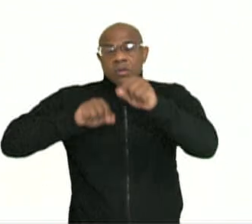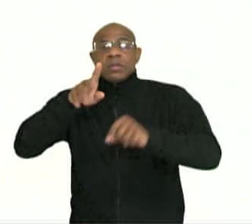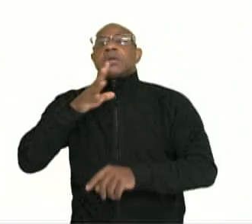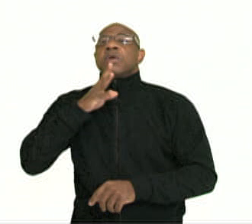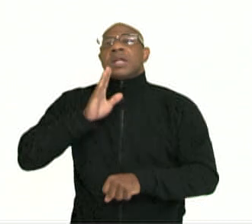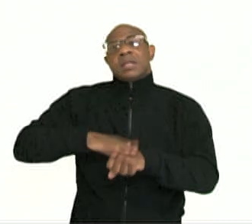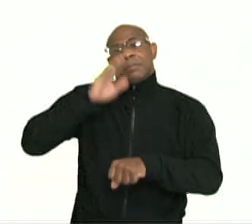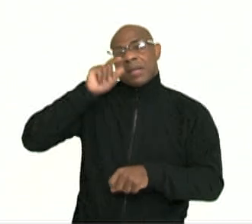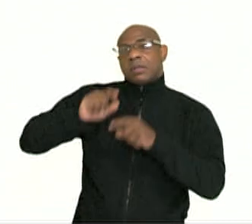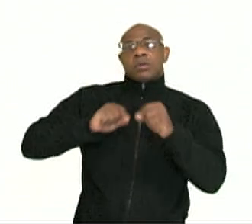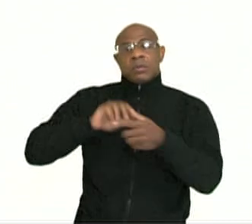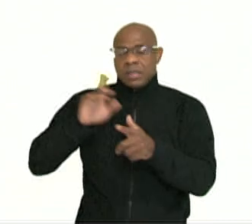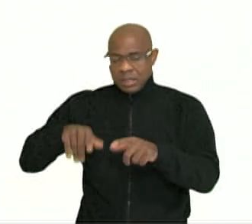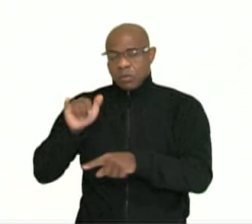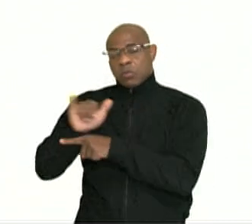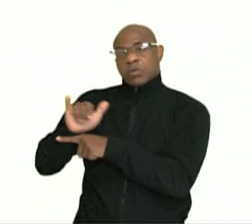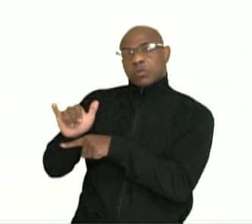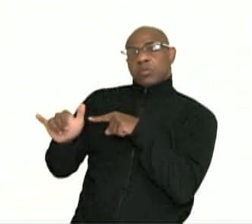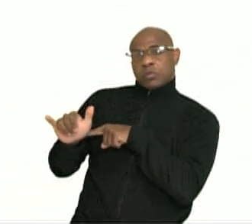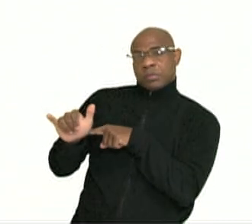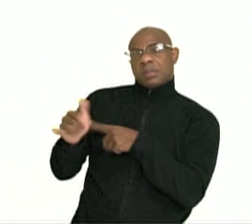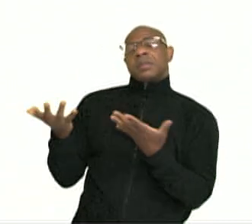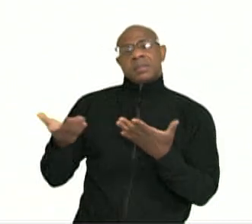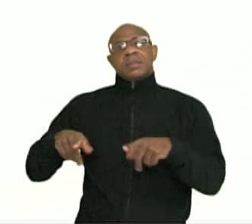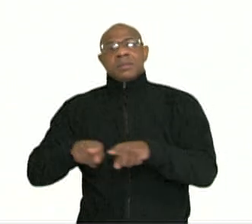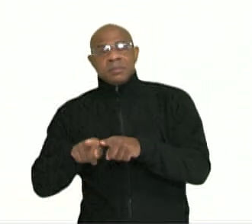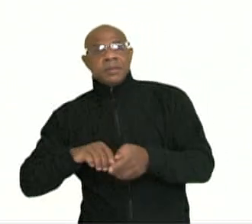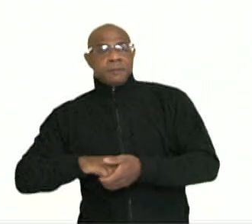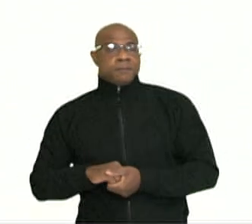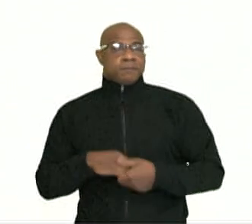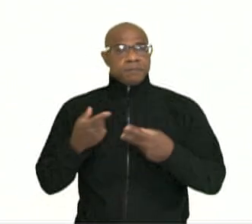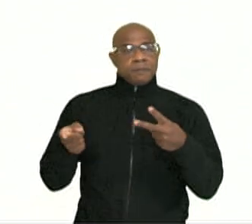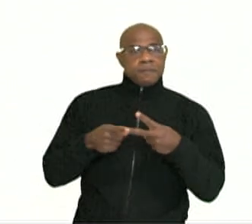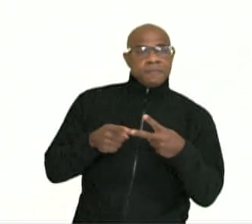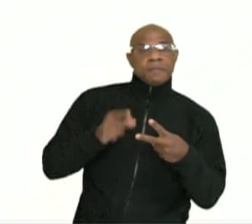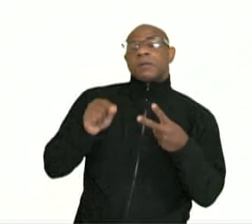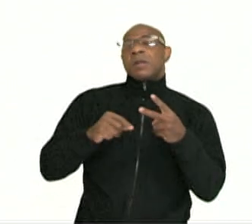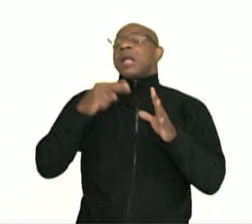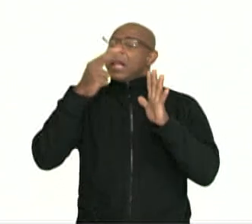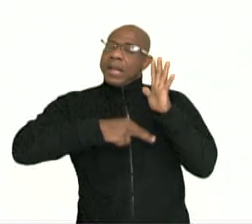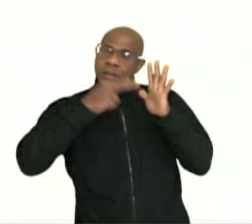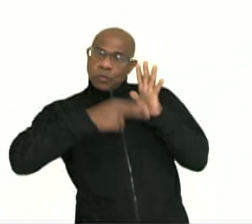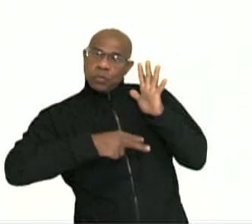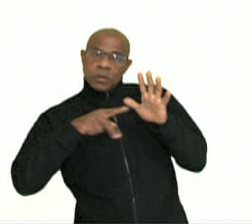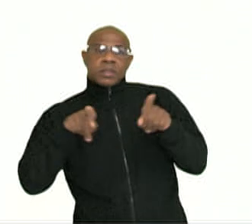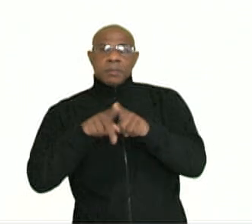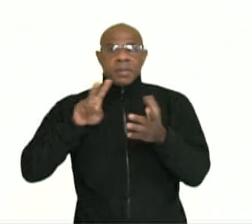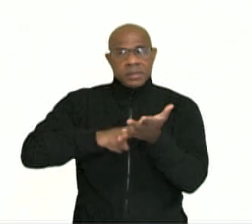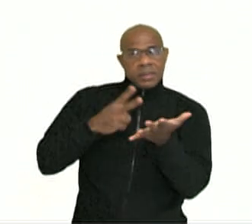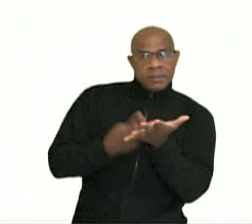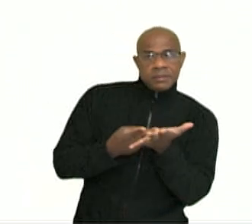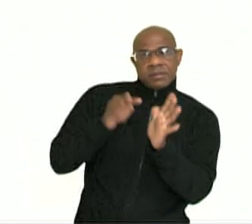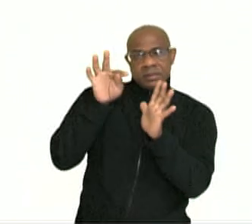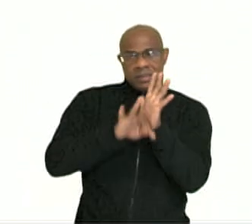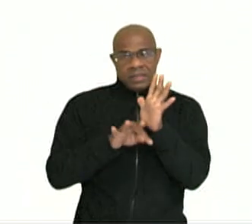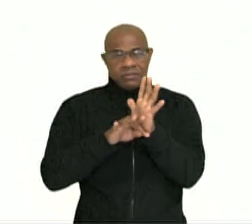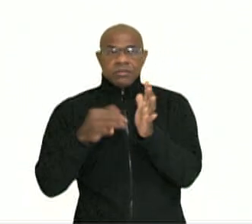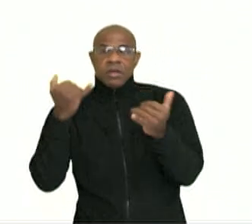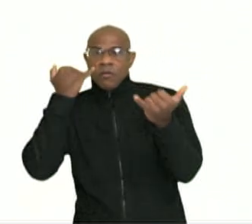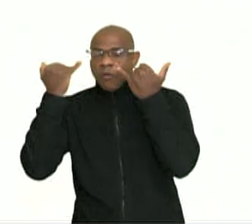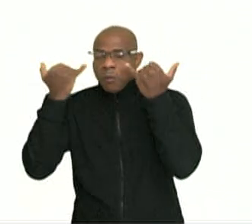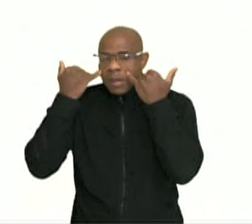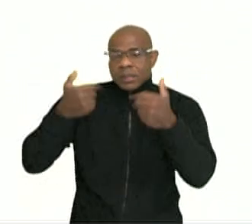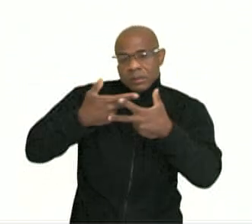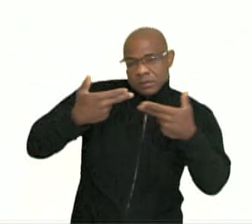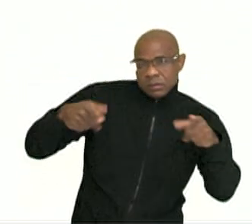conhece bem, que são os youtubers, né? Os vídeos de youtuber. Através da leitura e interpretação de um texto